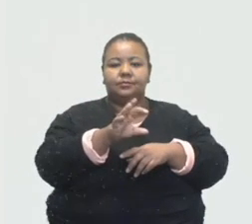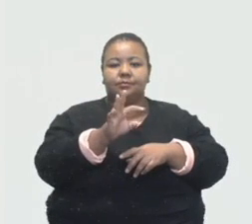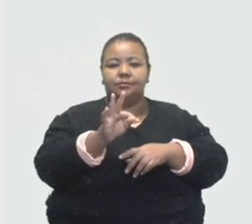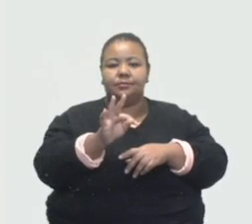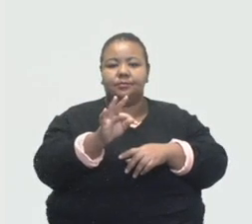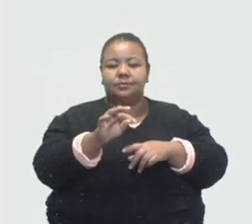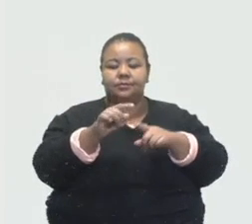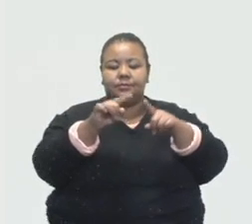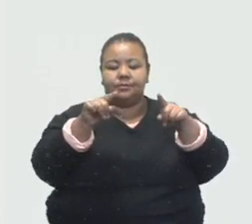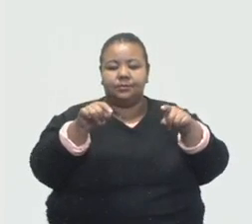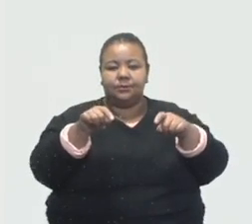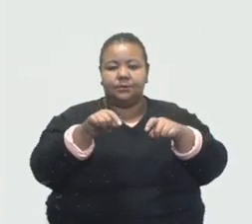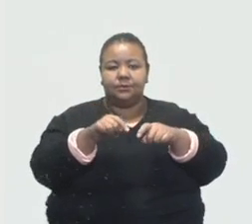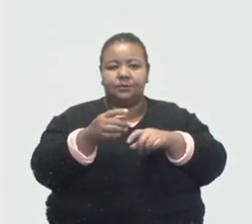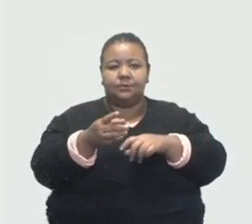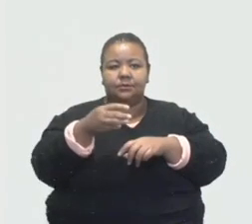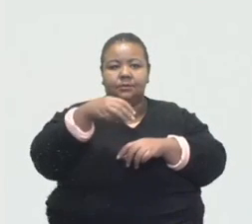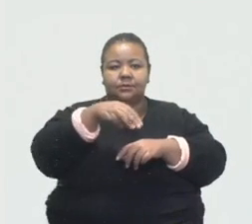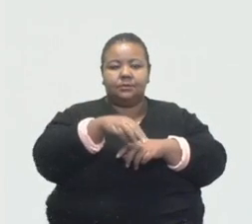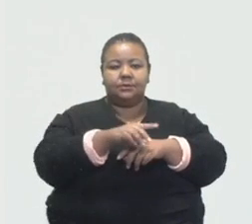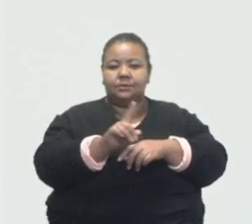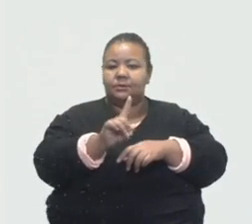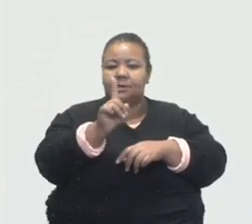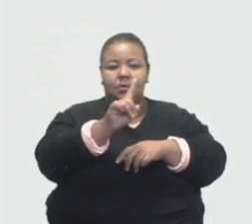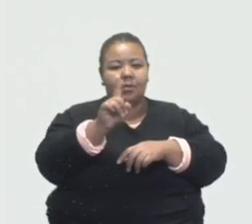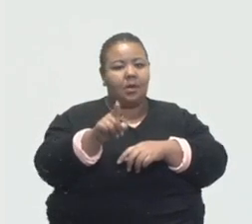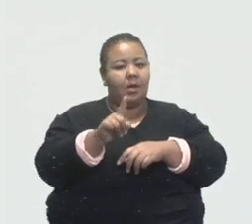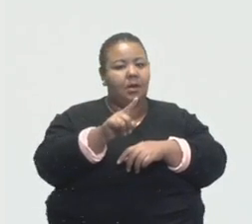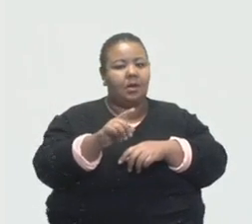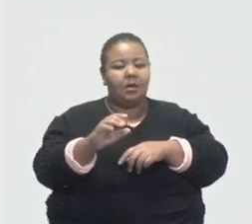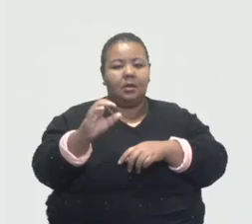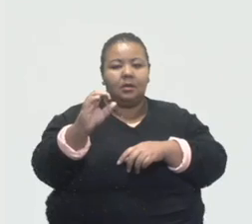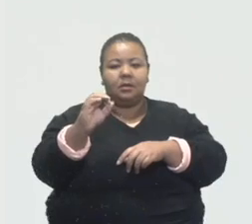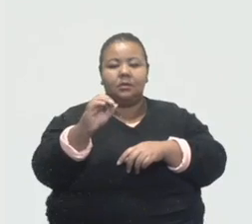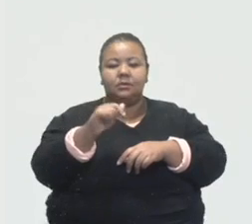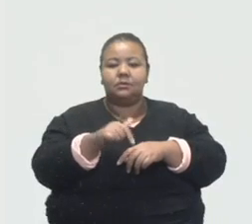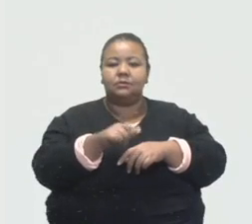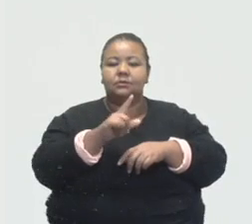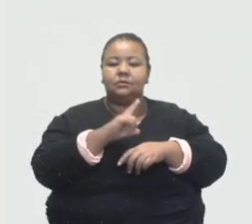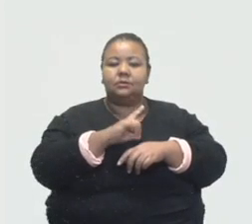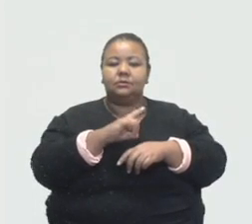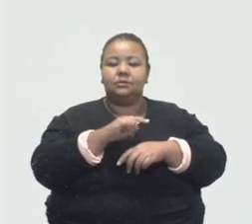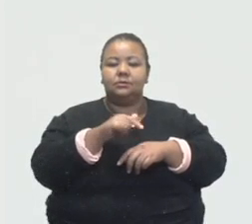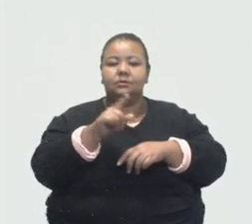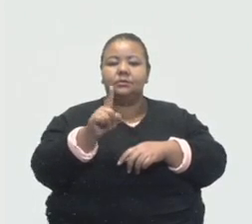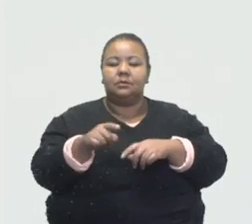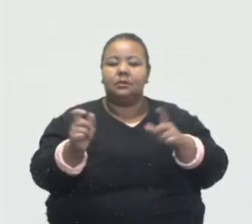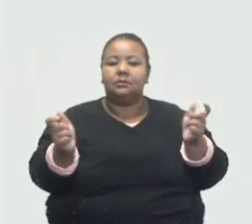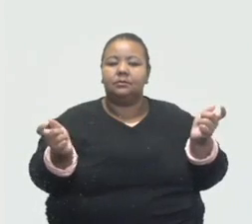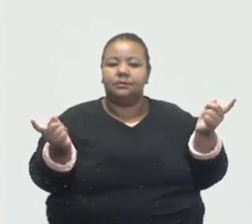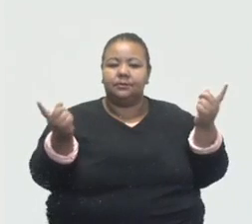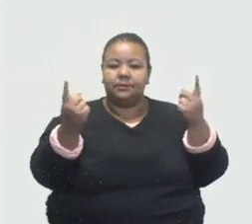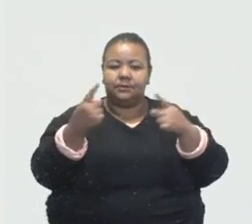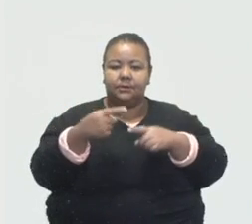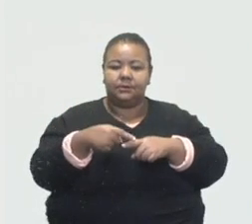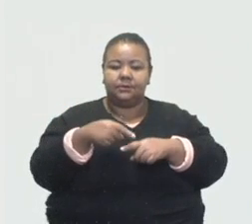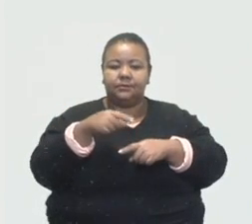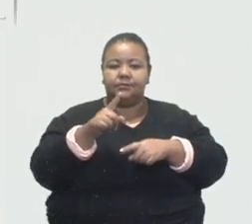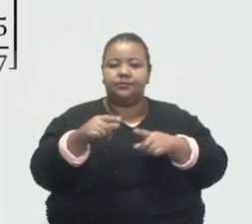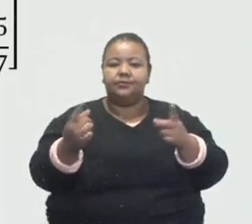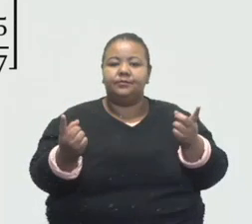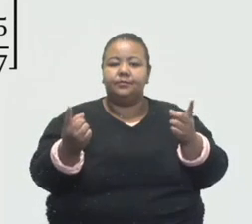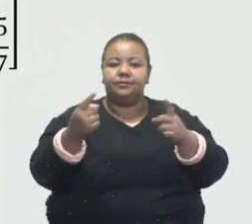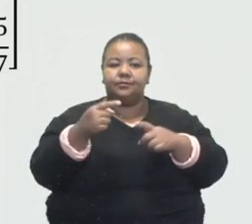da matriz M não é nulo, nós temos que ela é invertível. E a sua